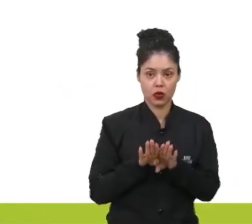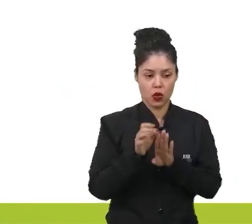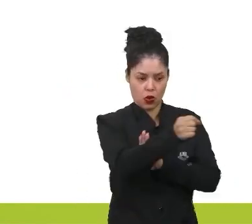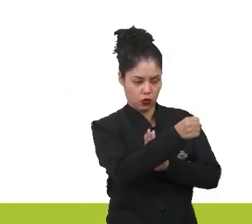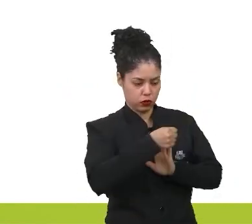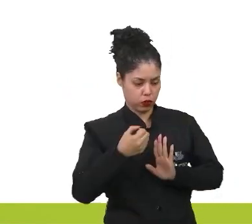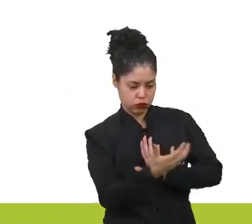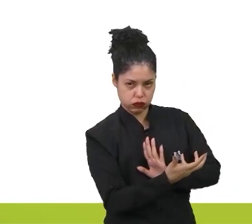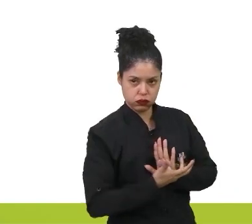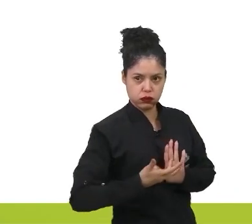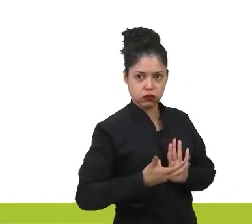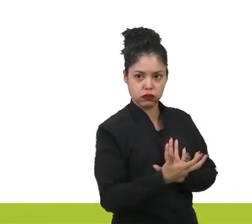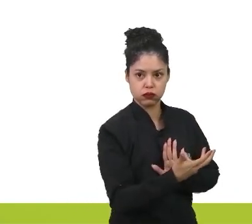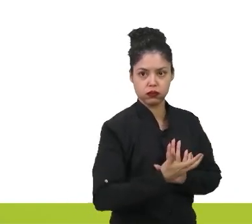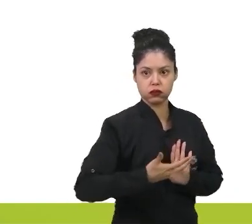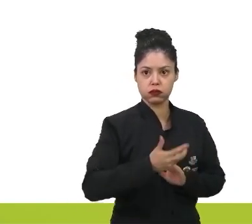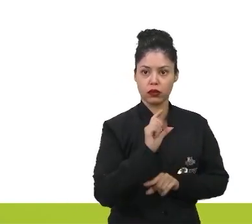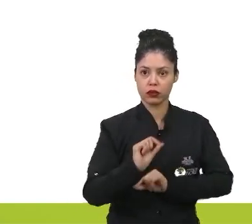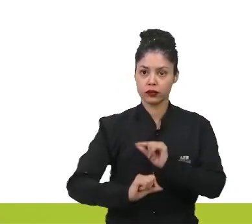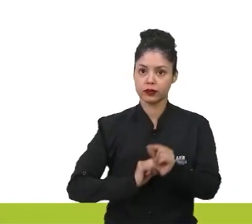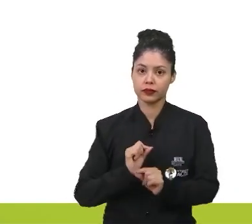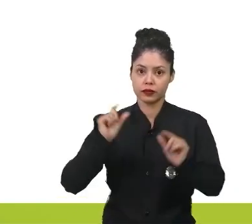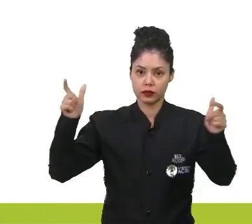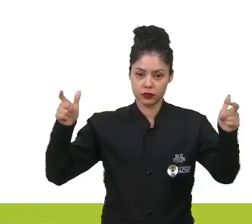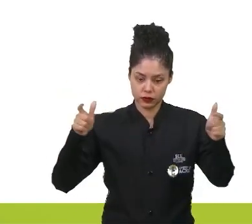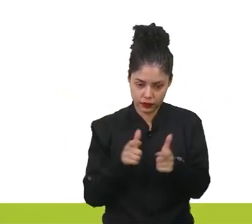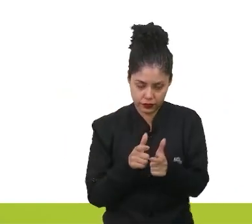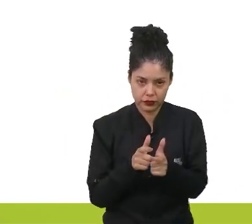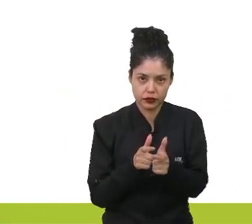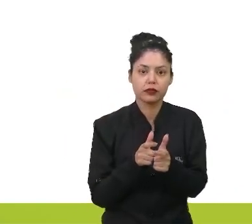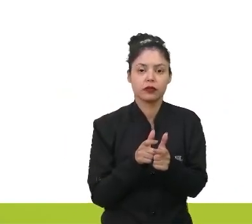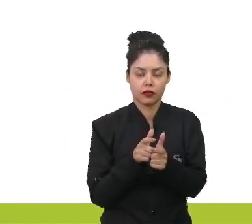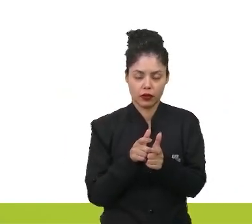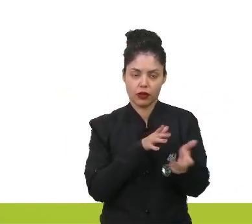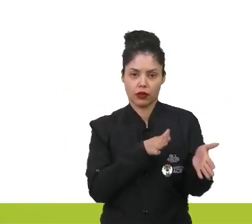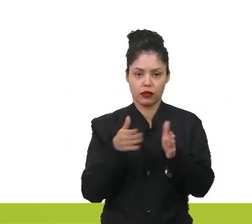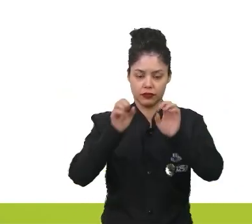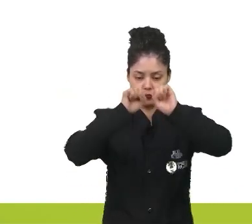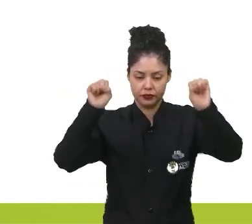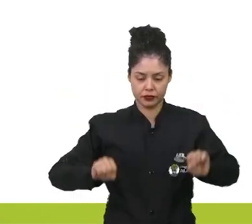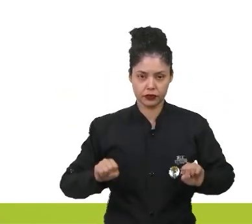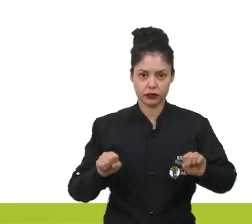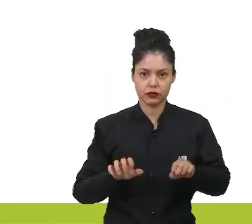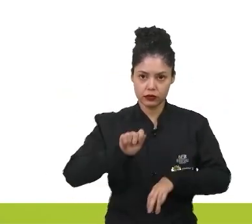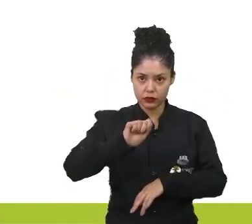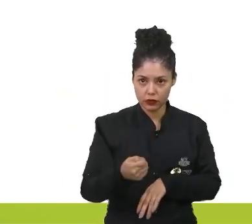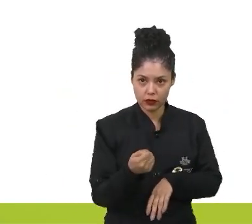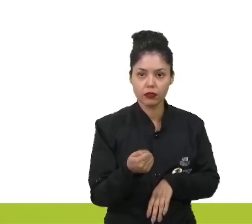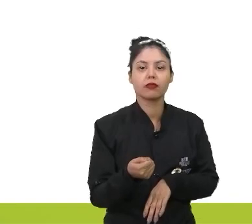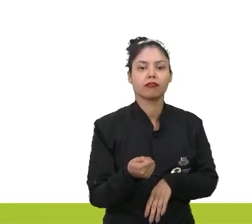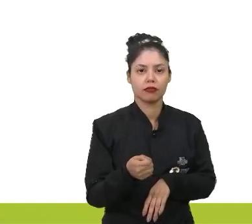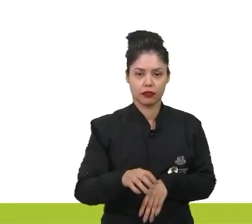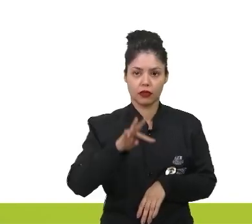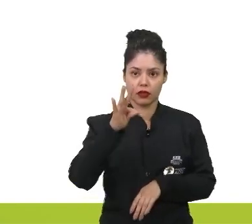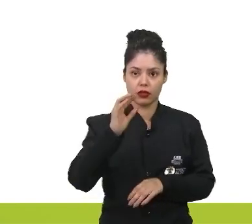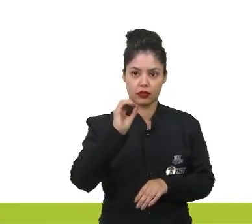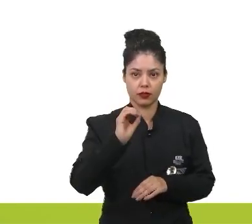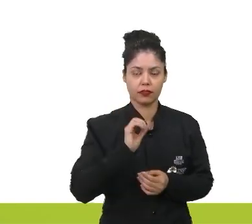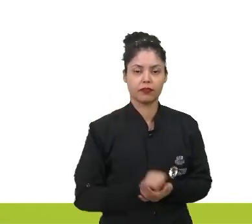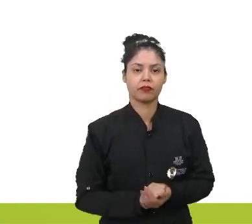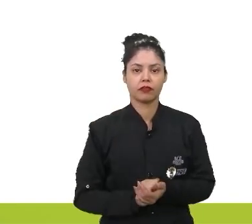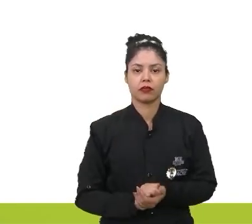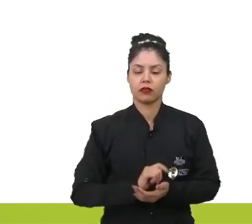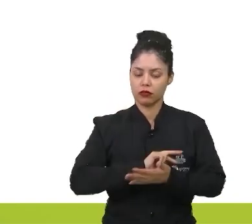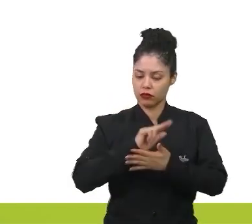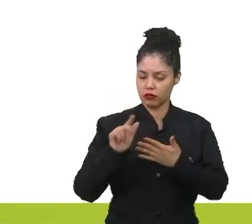graus centígrados é reduzida por um sistema a partir do instante do seu desligamento, ou seja, T igual a zero, e varia de